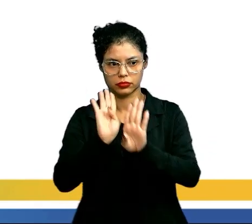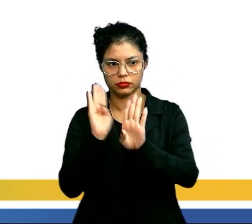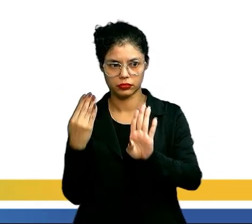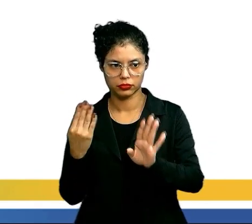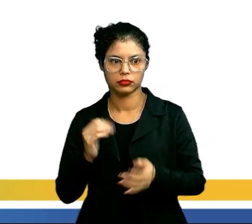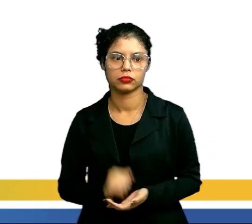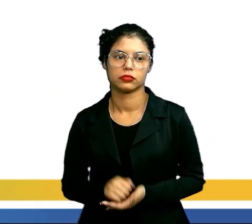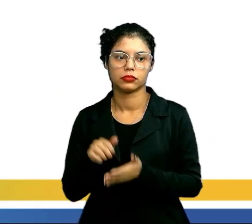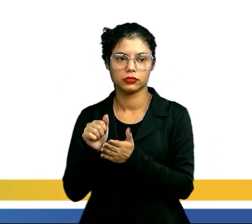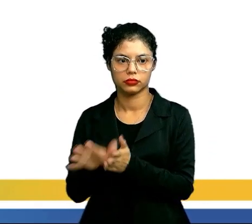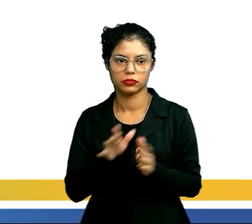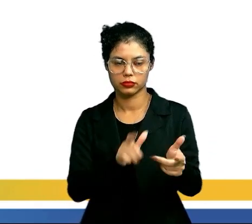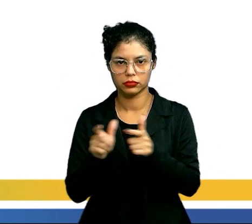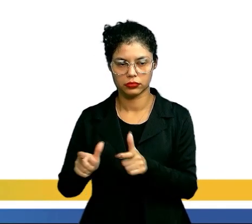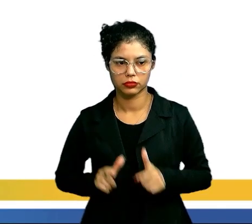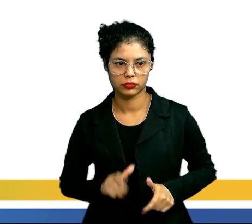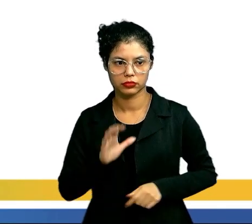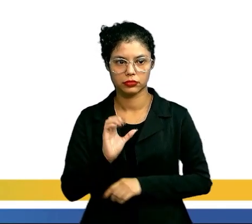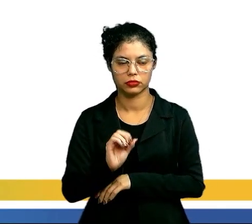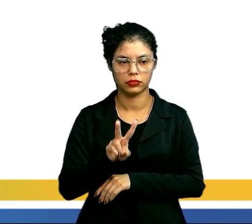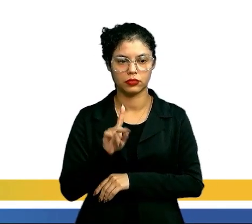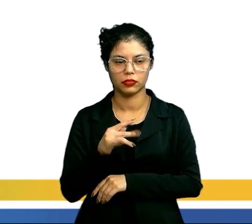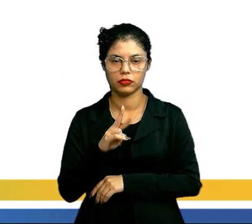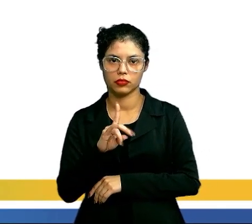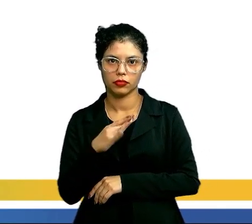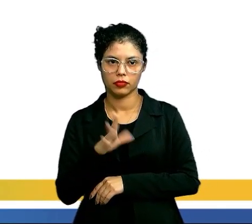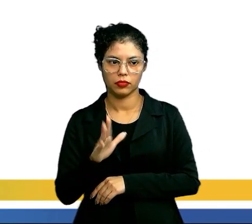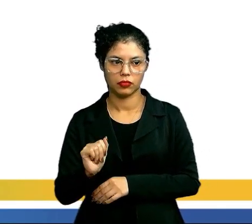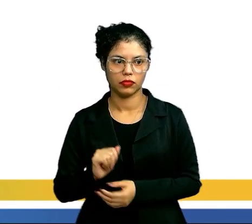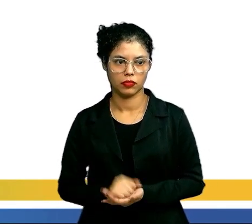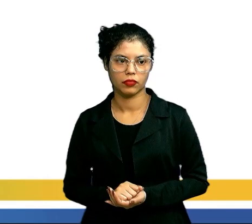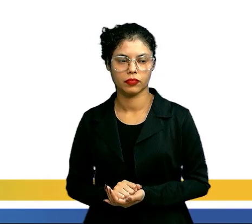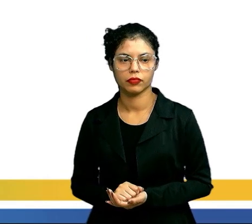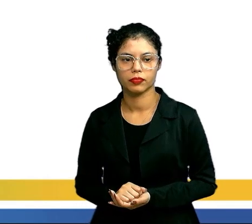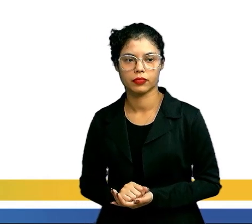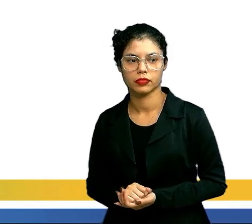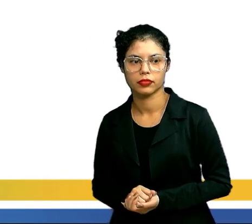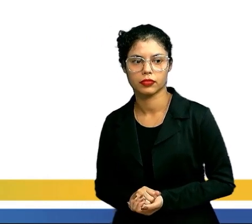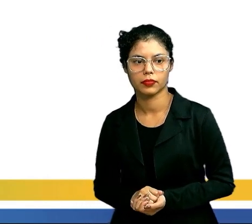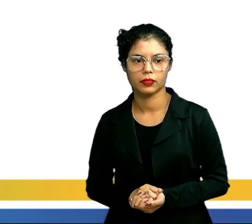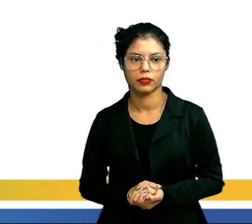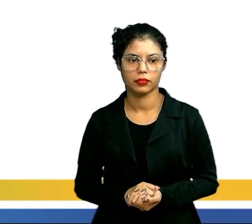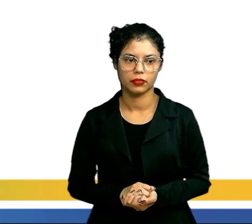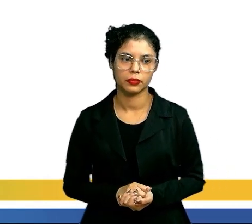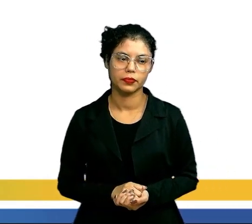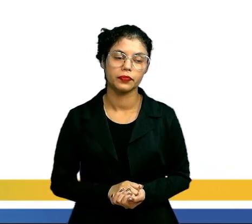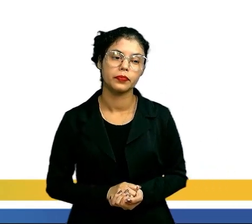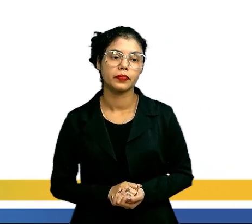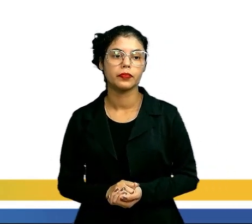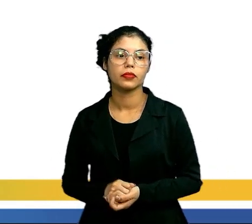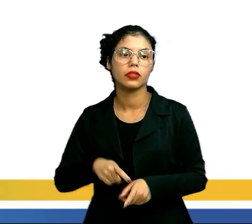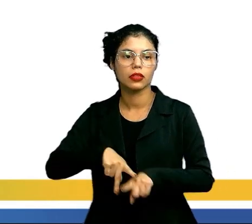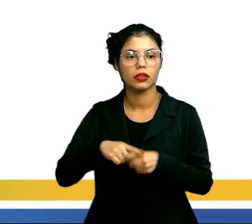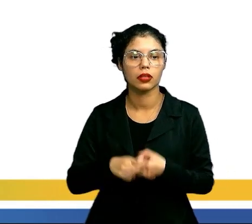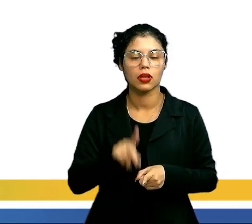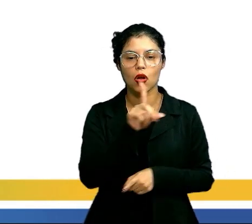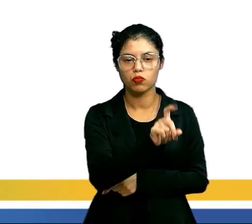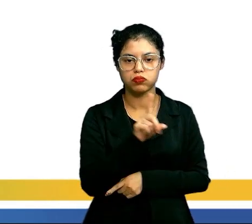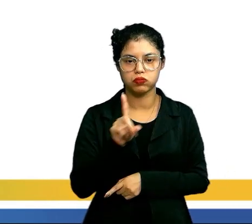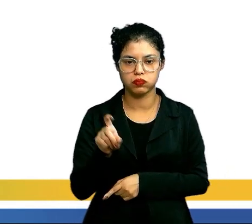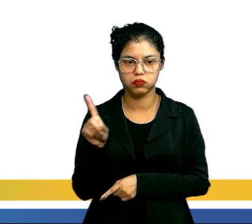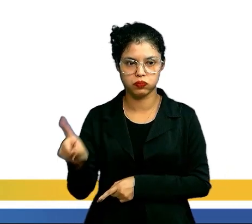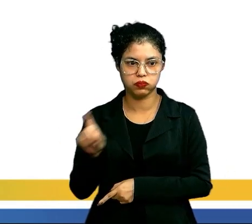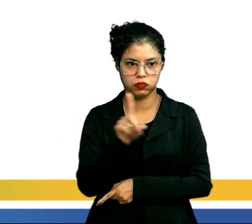janelas. Alternativa B. Eliminação de locais de oviposição. Alternativa